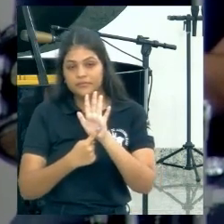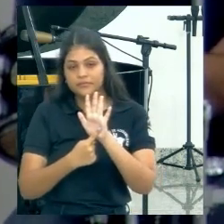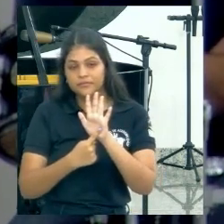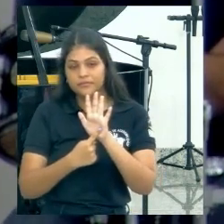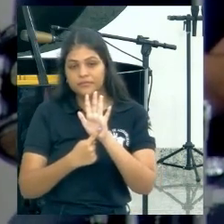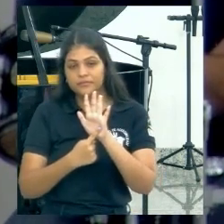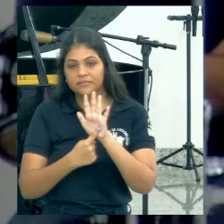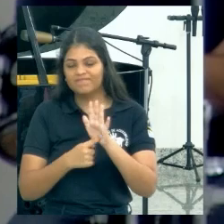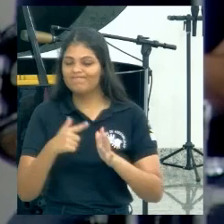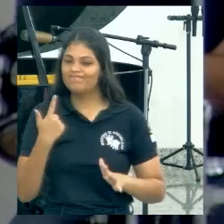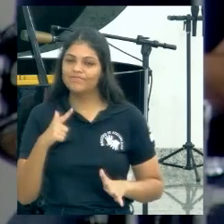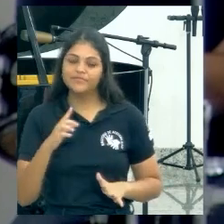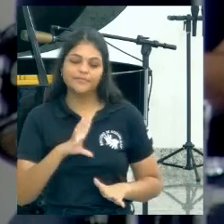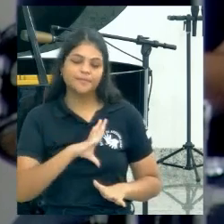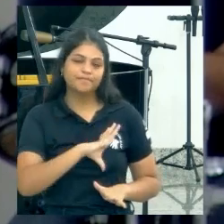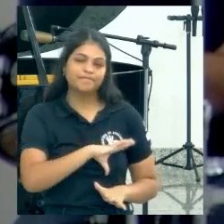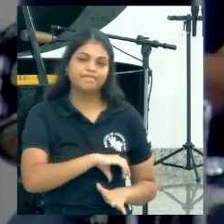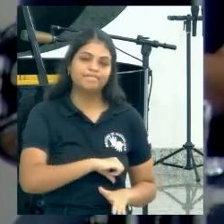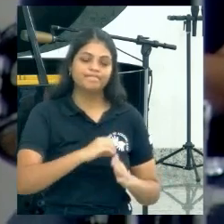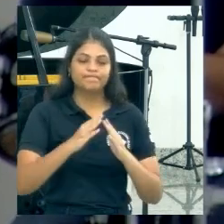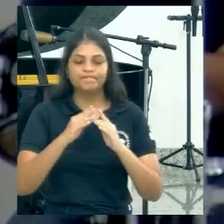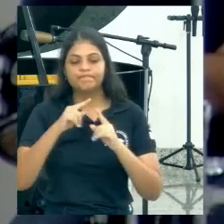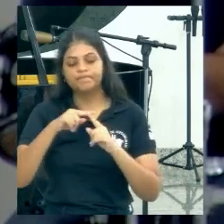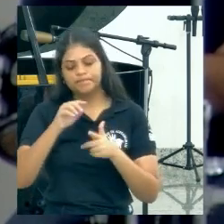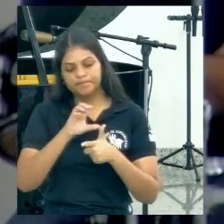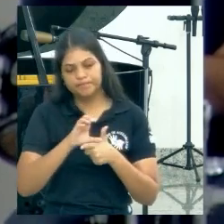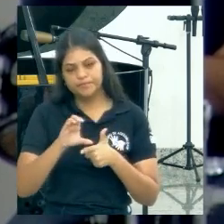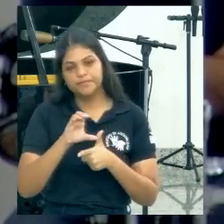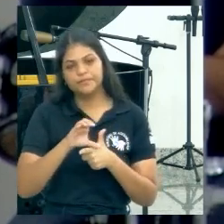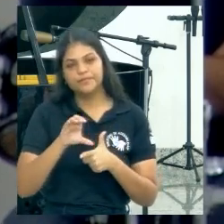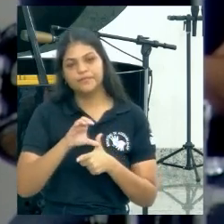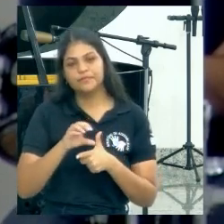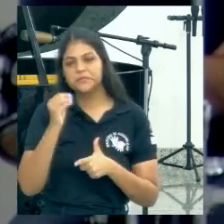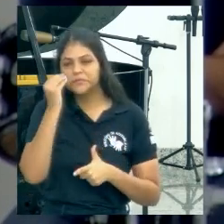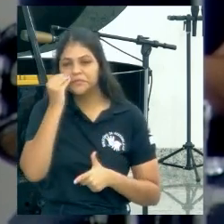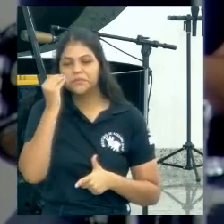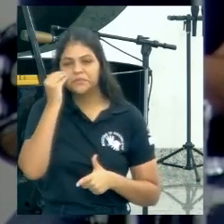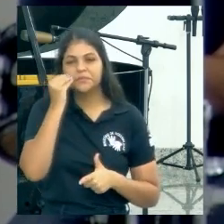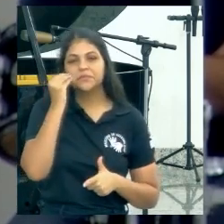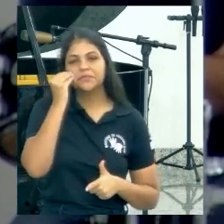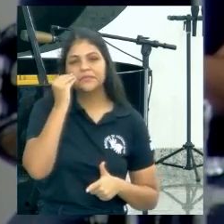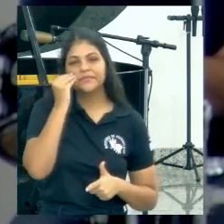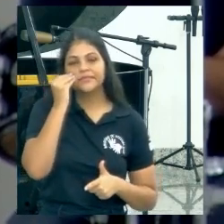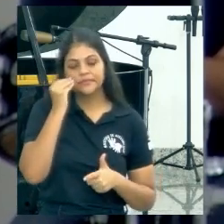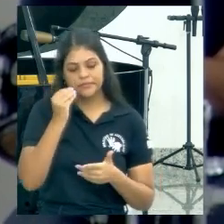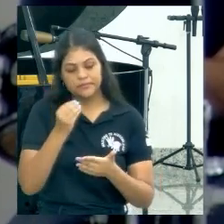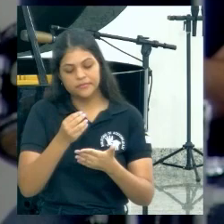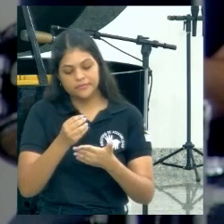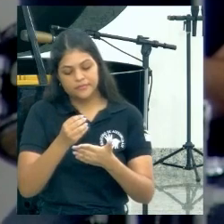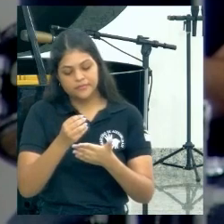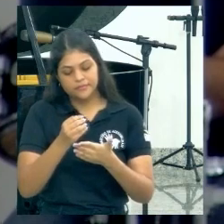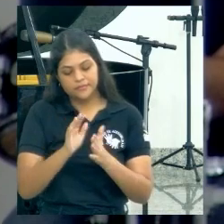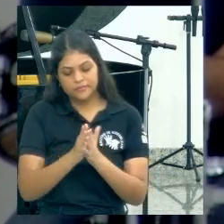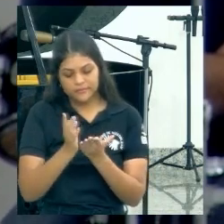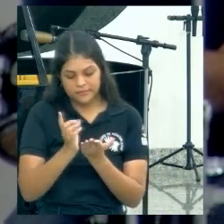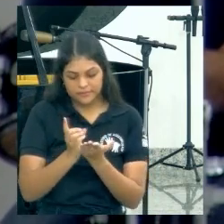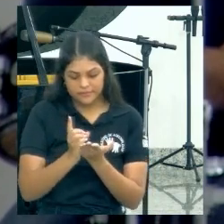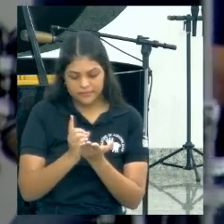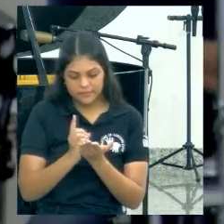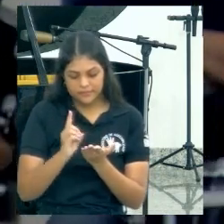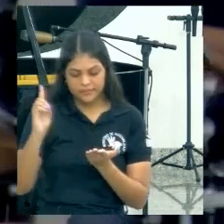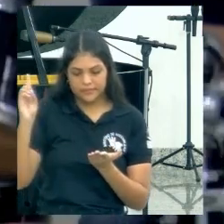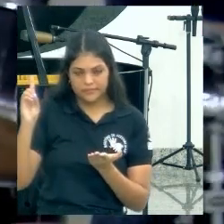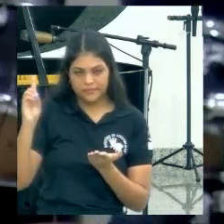aquela igreja, pela igreja de Corinto. E é tão curioso, porque se você tiver a curiosidade de ler estas cartas, você vai